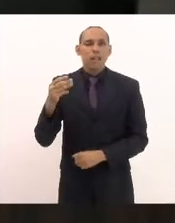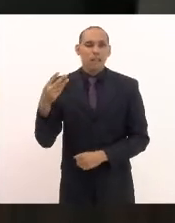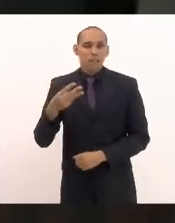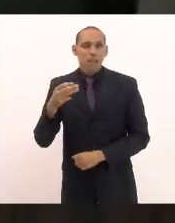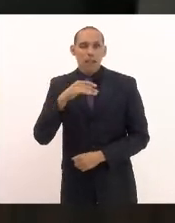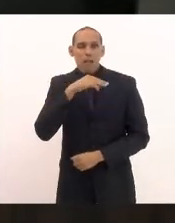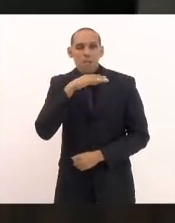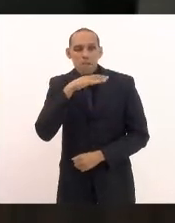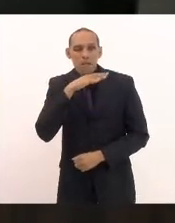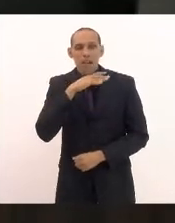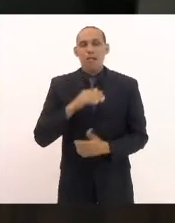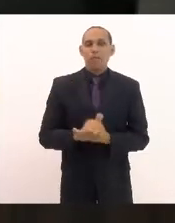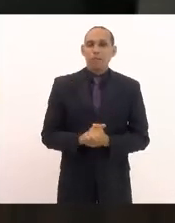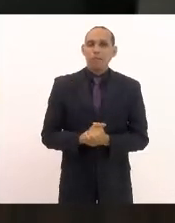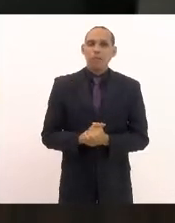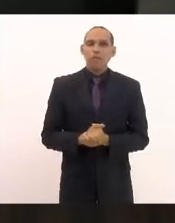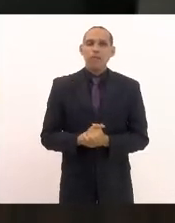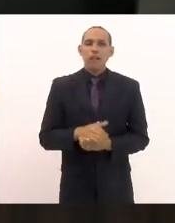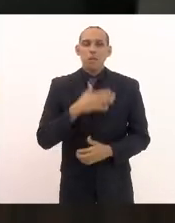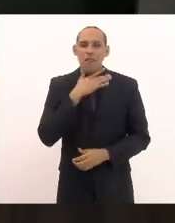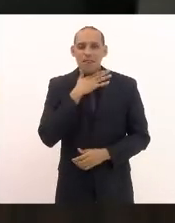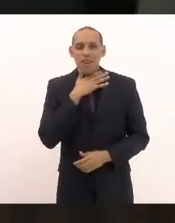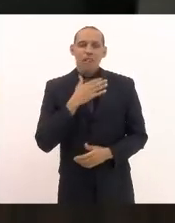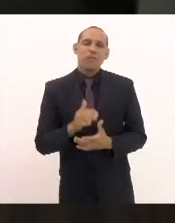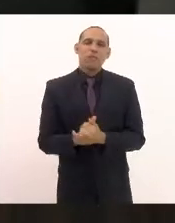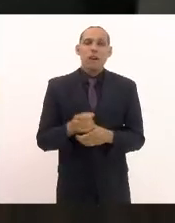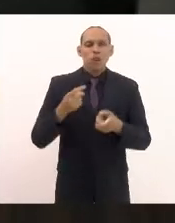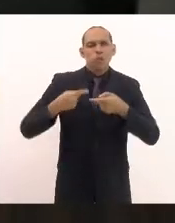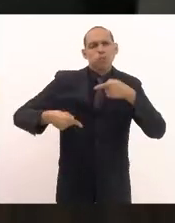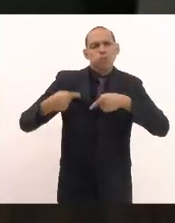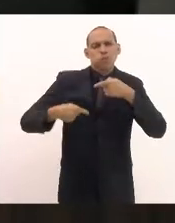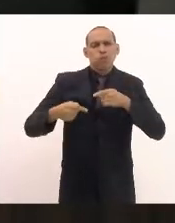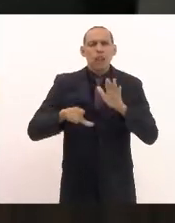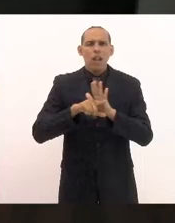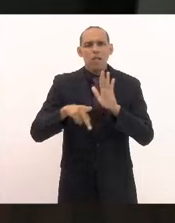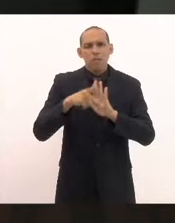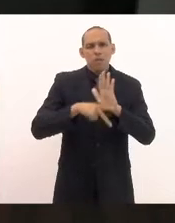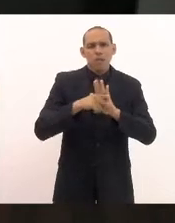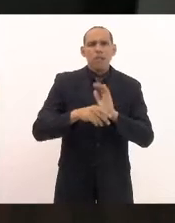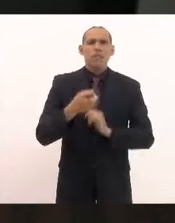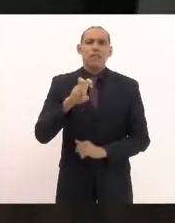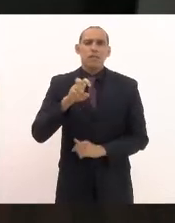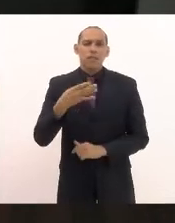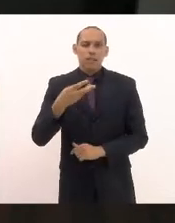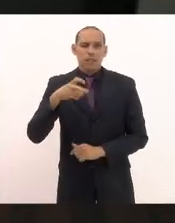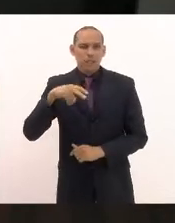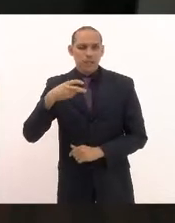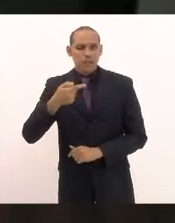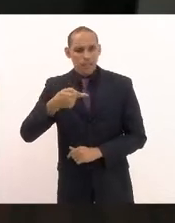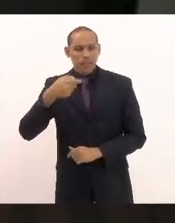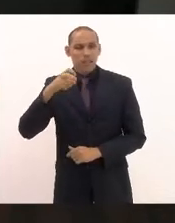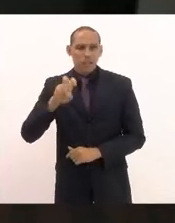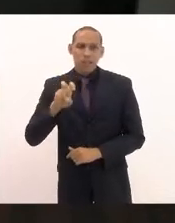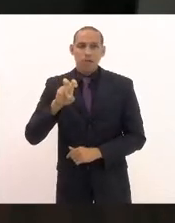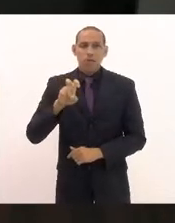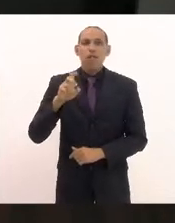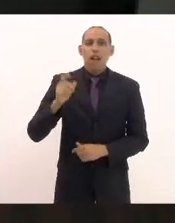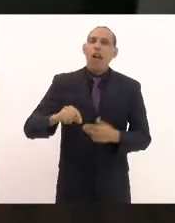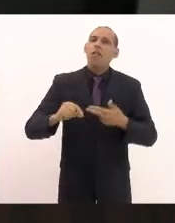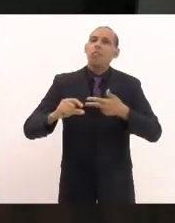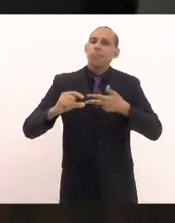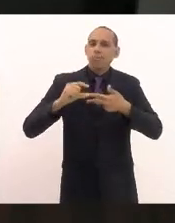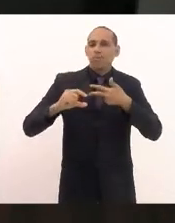2022, em regime de urgência e discussão única. Projeto de Lei número 5475, de 2022, de autoria do Poder